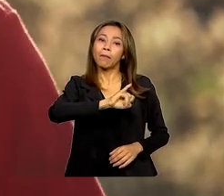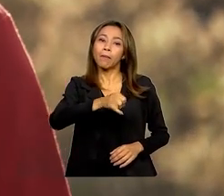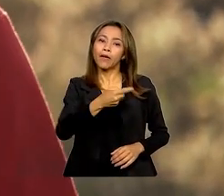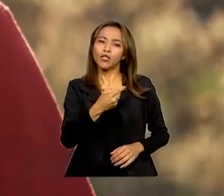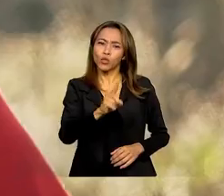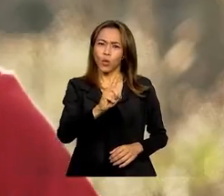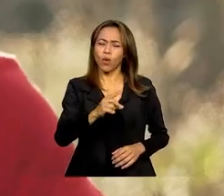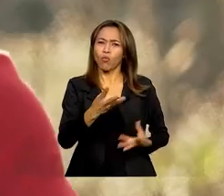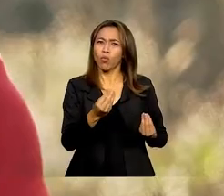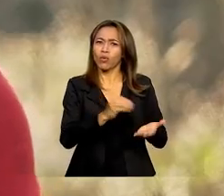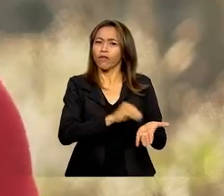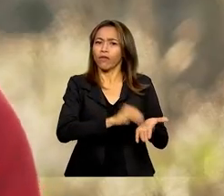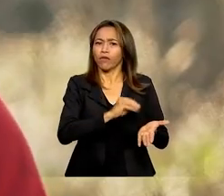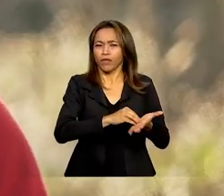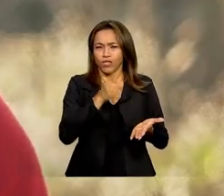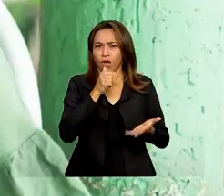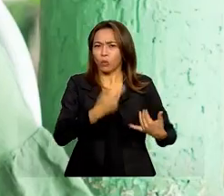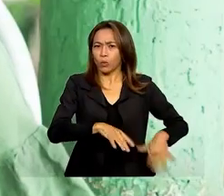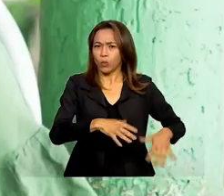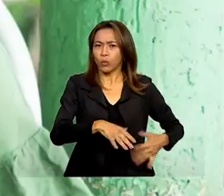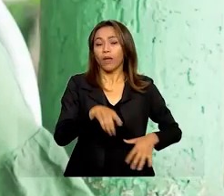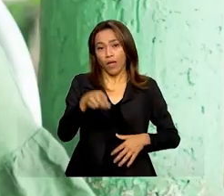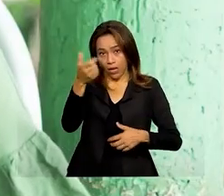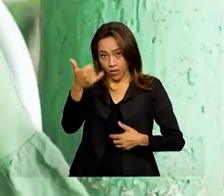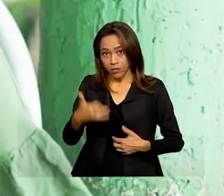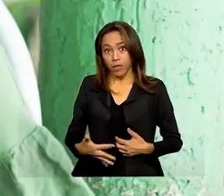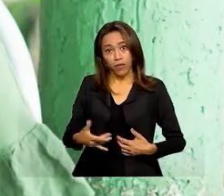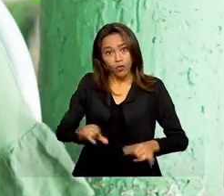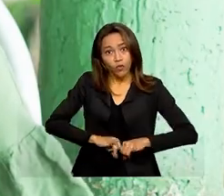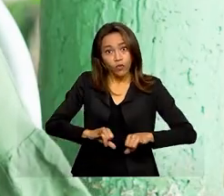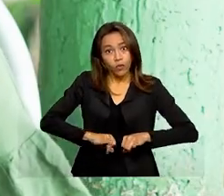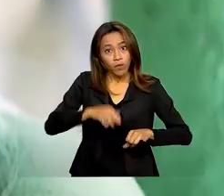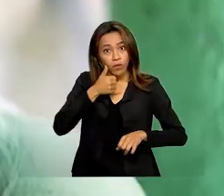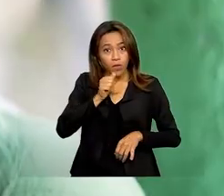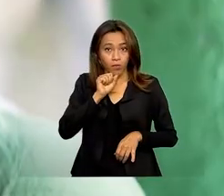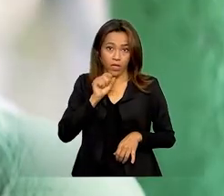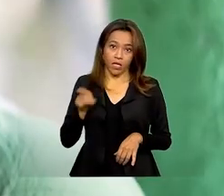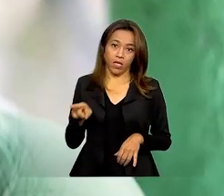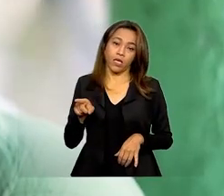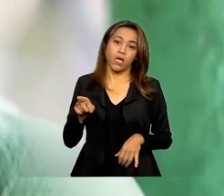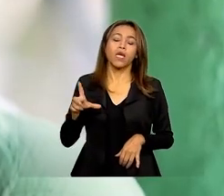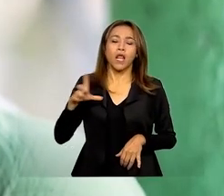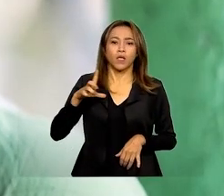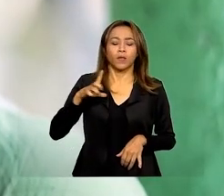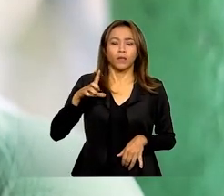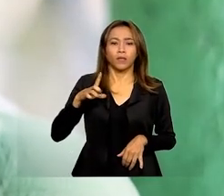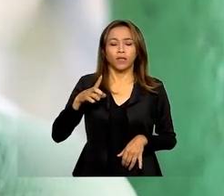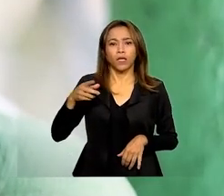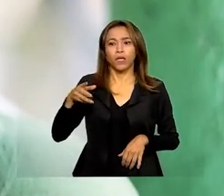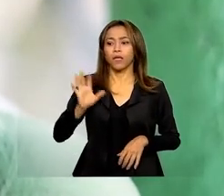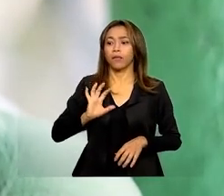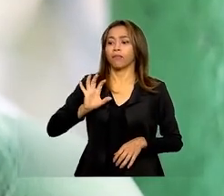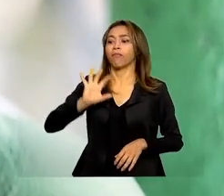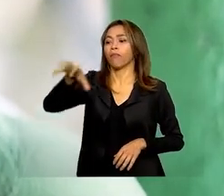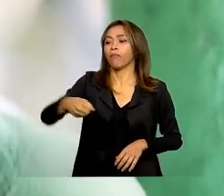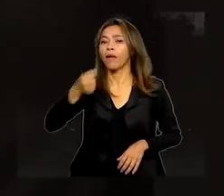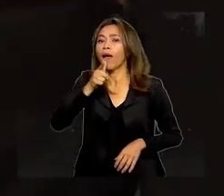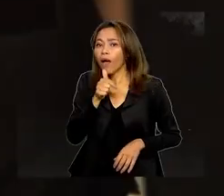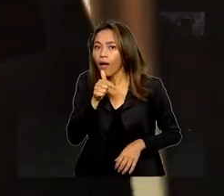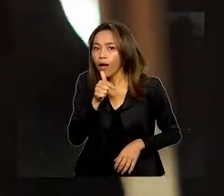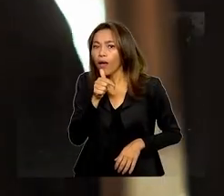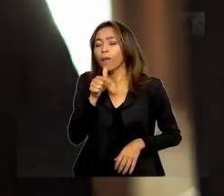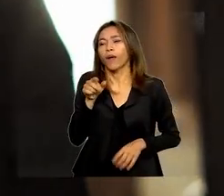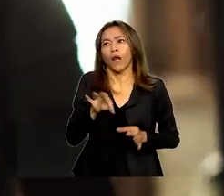muita necessidade com a questão de água. Muito sofrimento da minha mãe, porque ela tinha que pegar água,